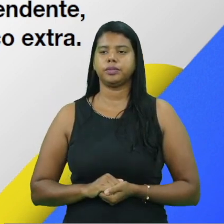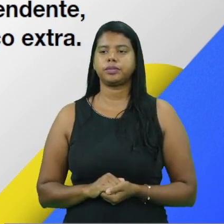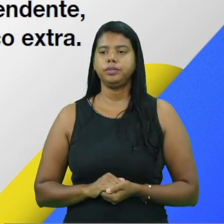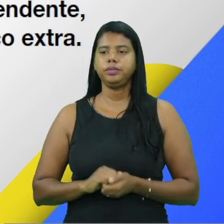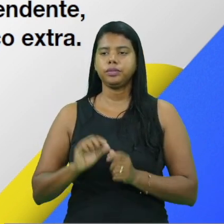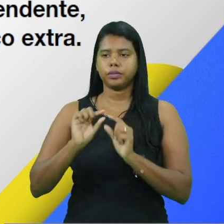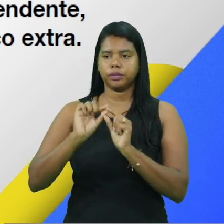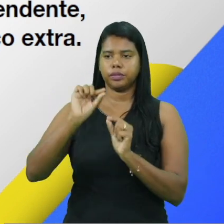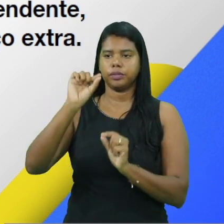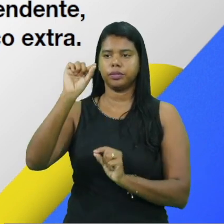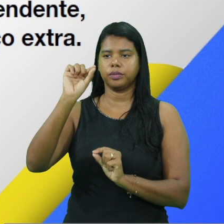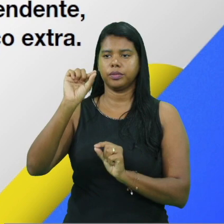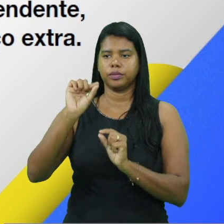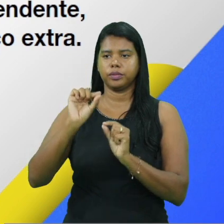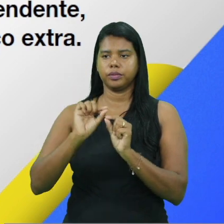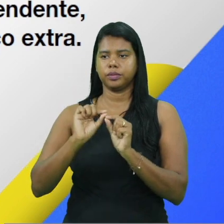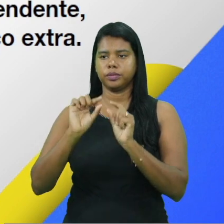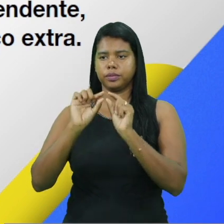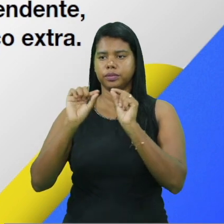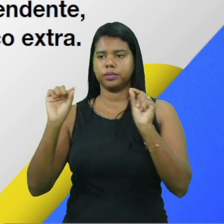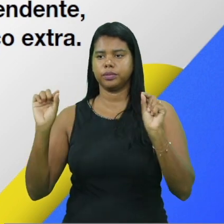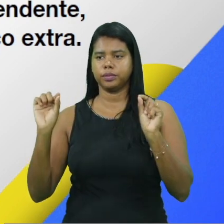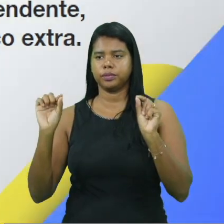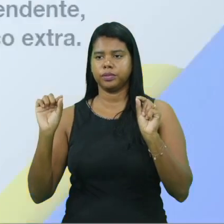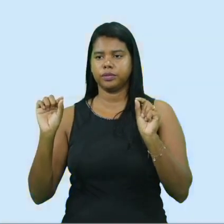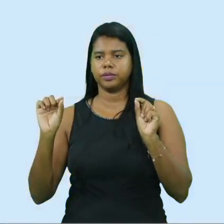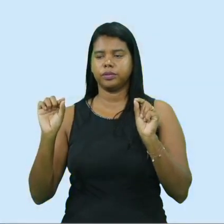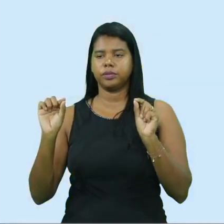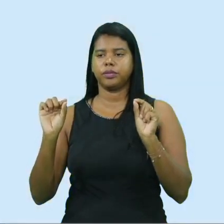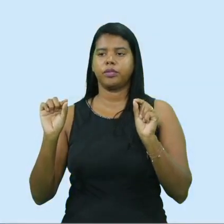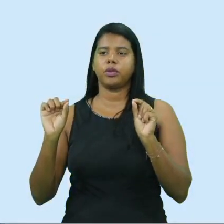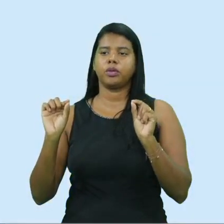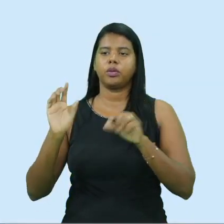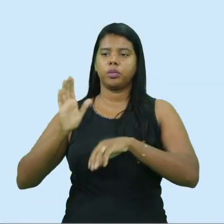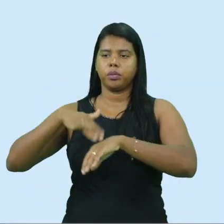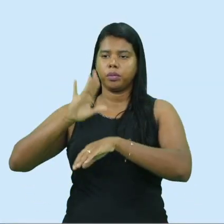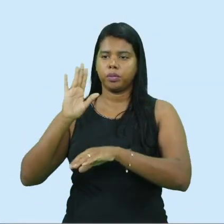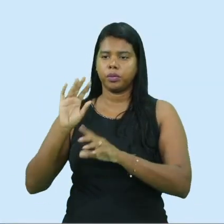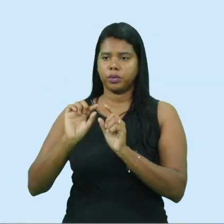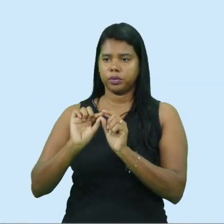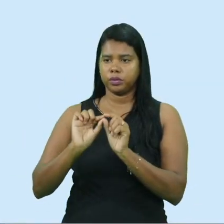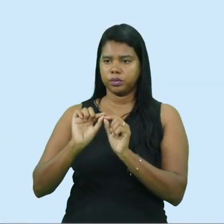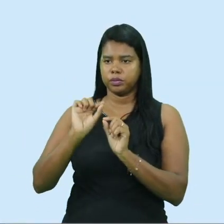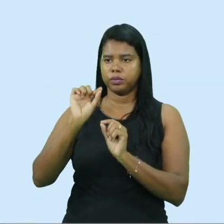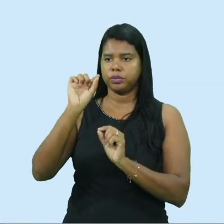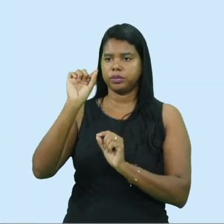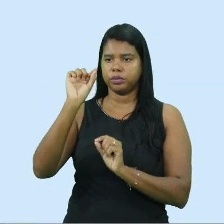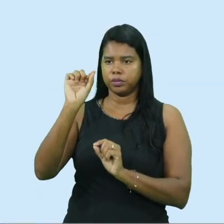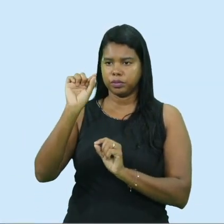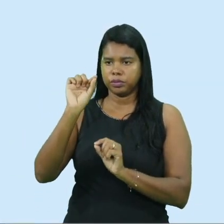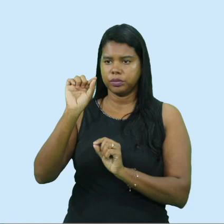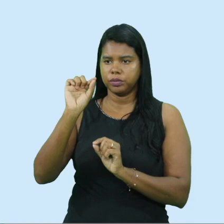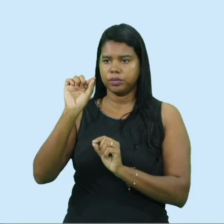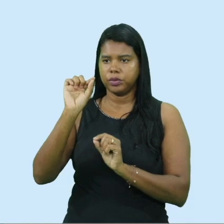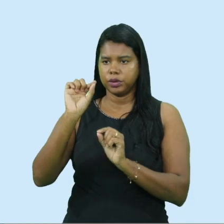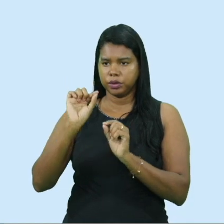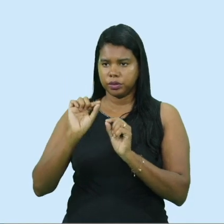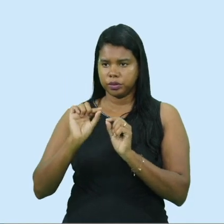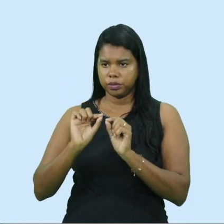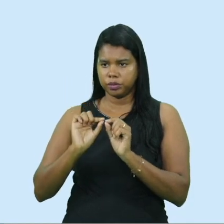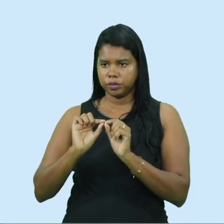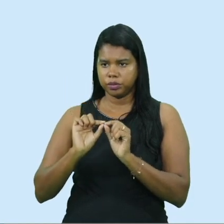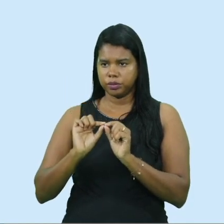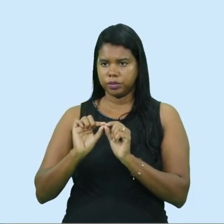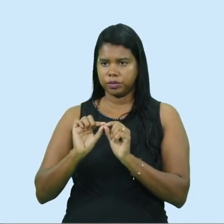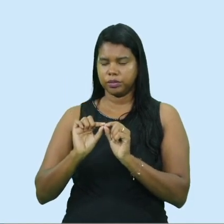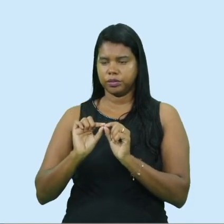dos clichês. Esse tamanho abrange o ponto mais alto da versal até o ponto mais baixo